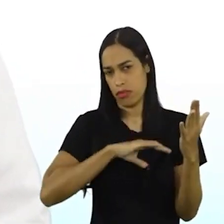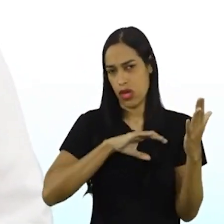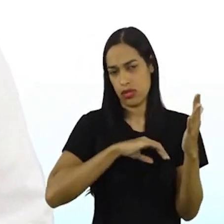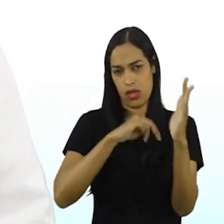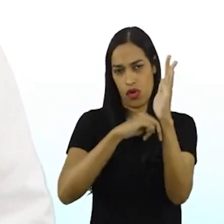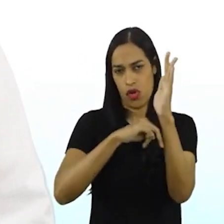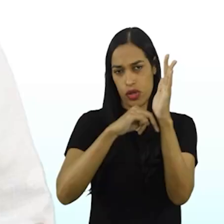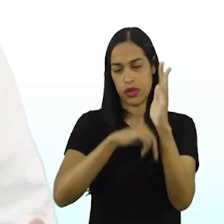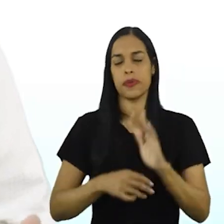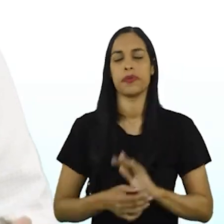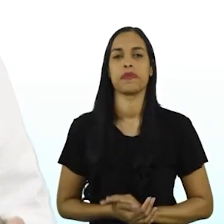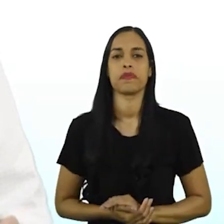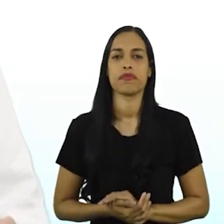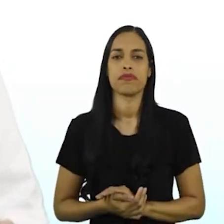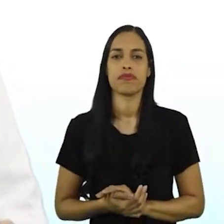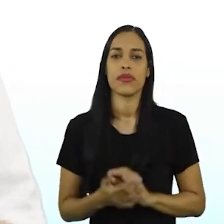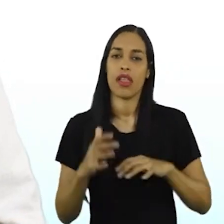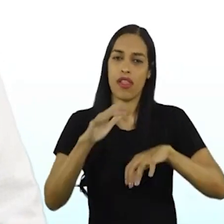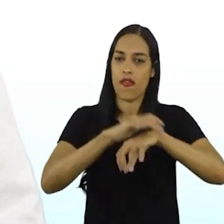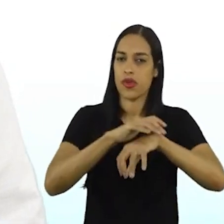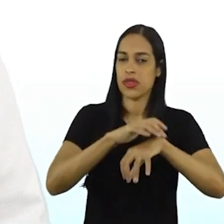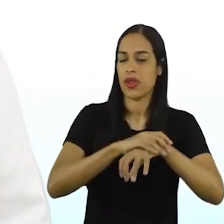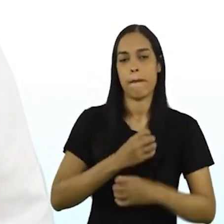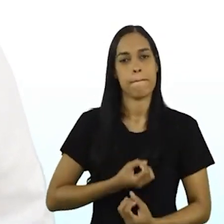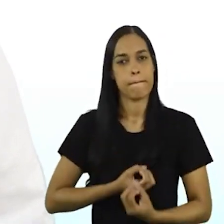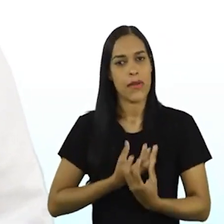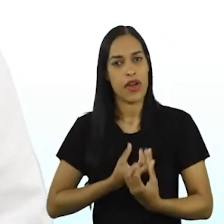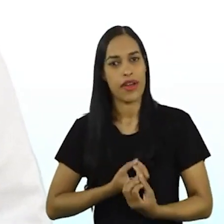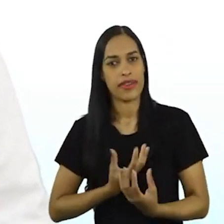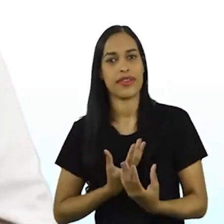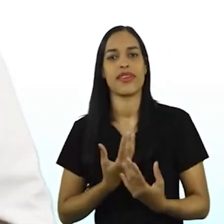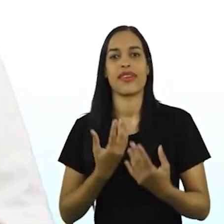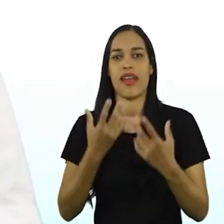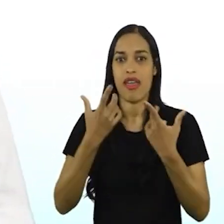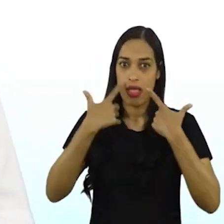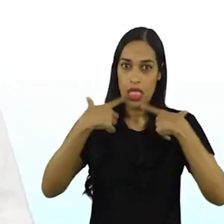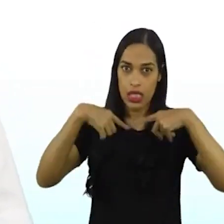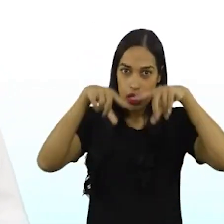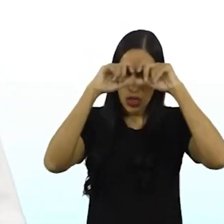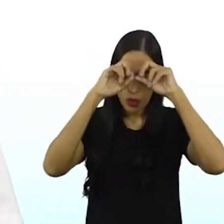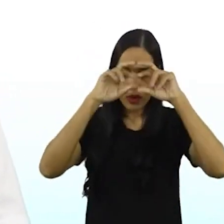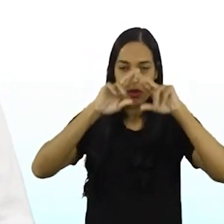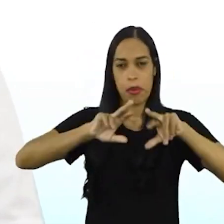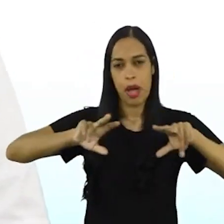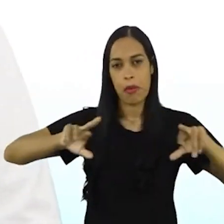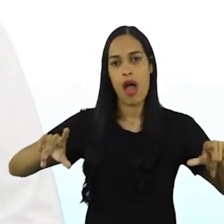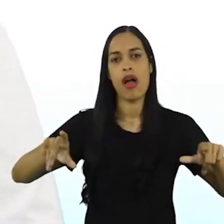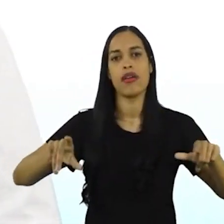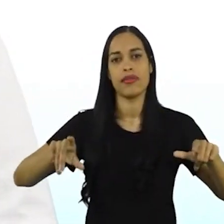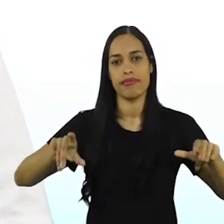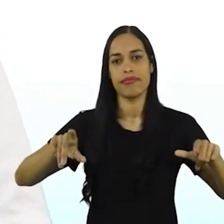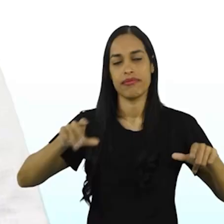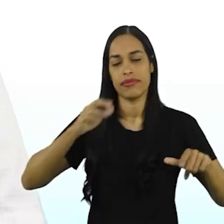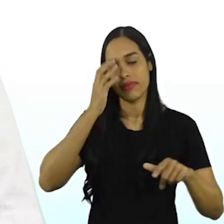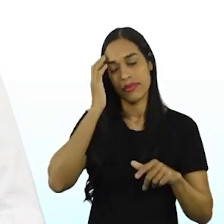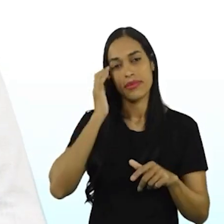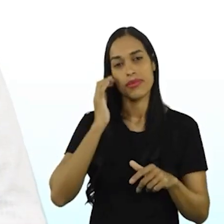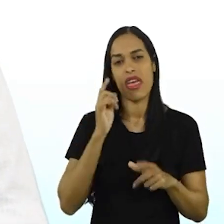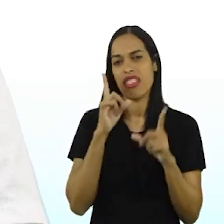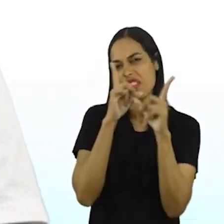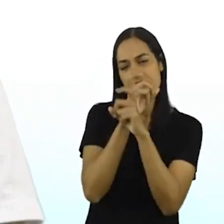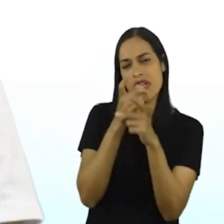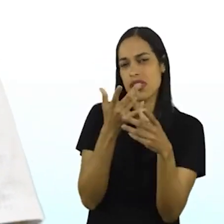há a função poética e a função metalinguística. Então, a função metalinguística ela não aparece com tanta